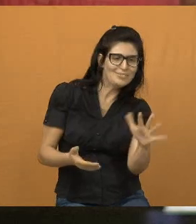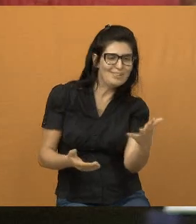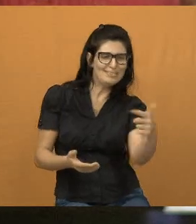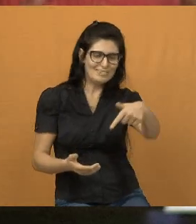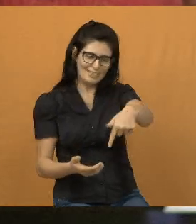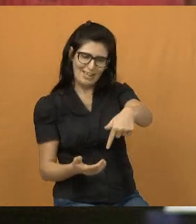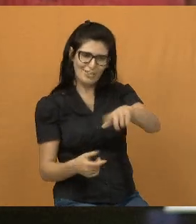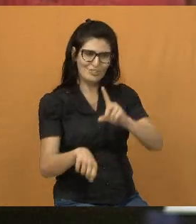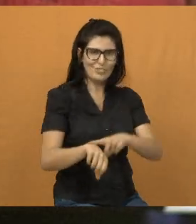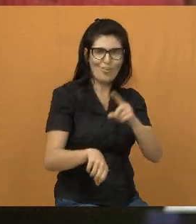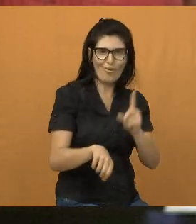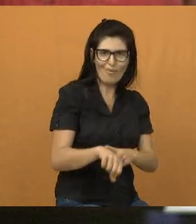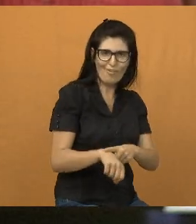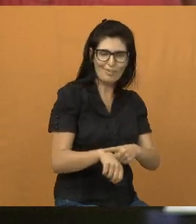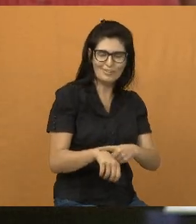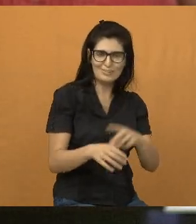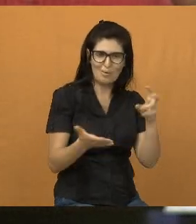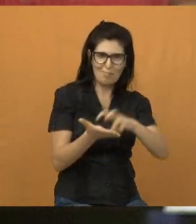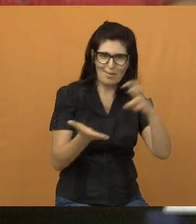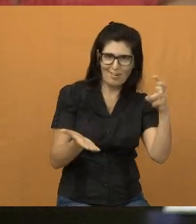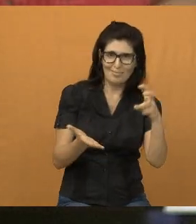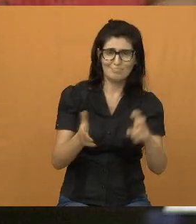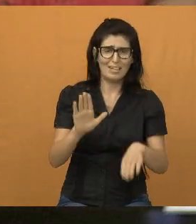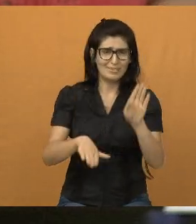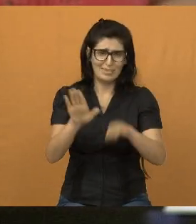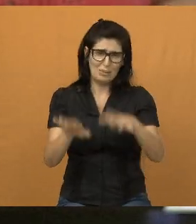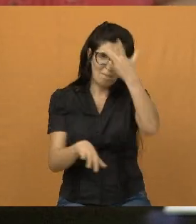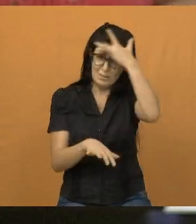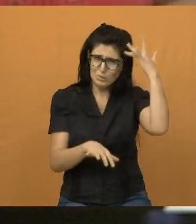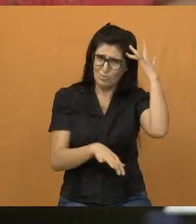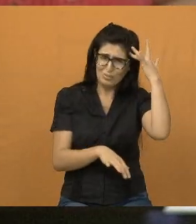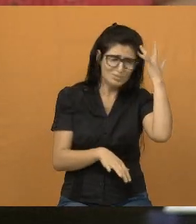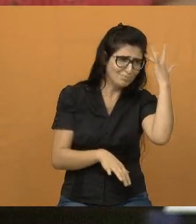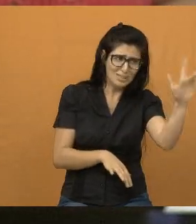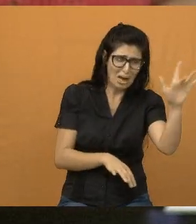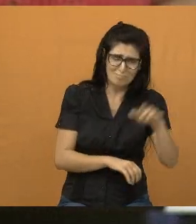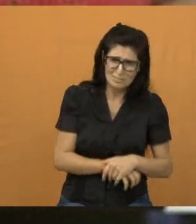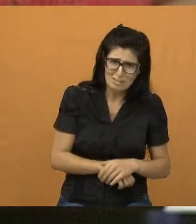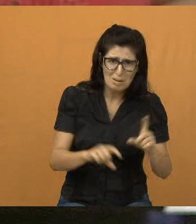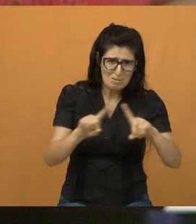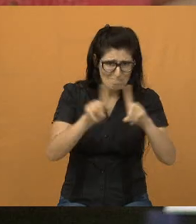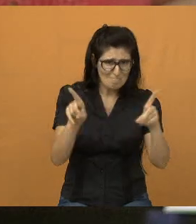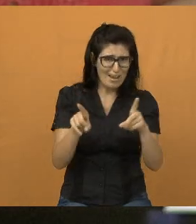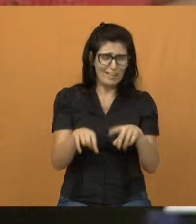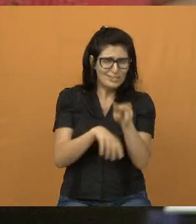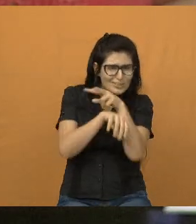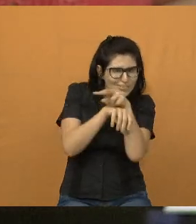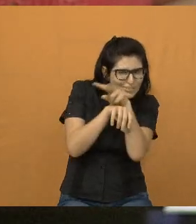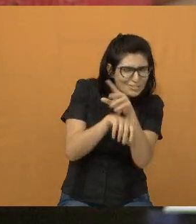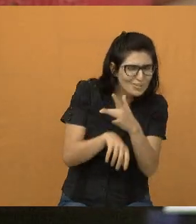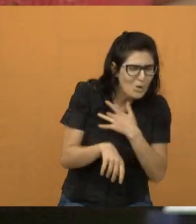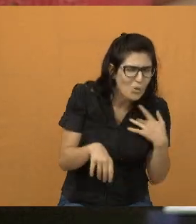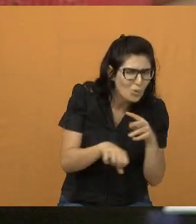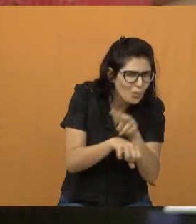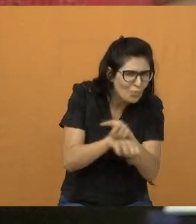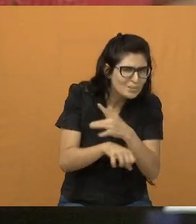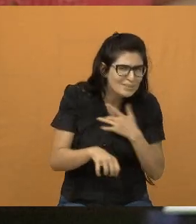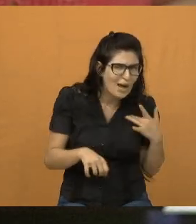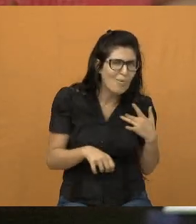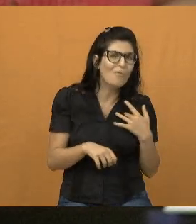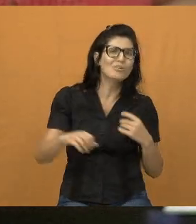o munícipe percebe esse trabalho que é executado. Então, não é que não é